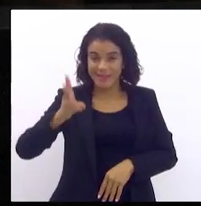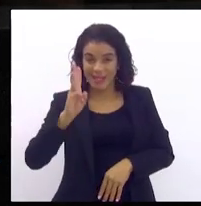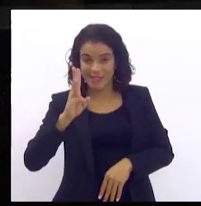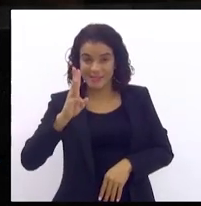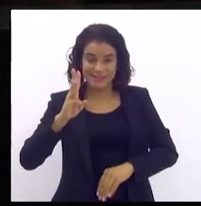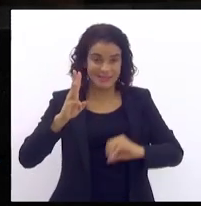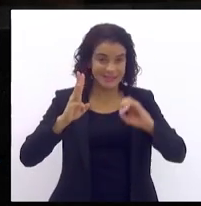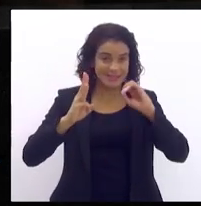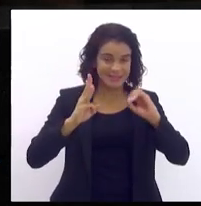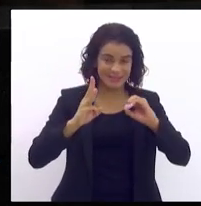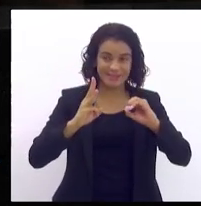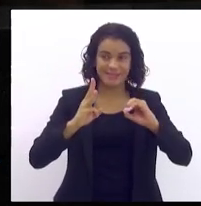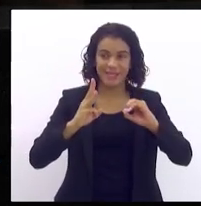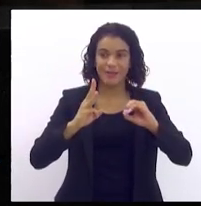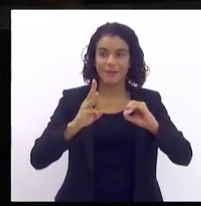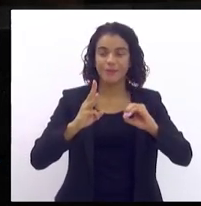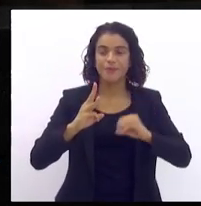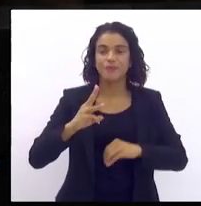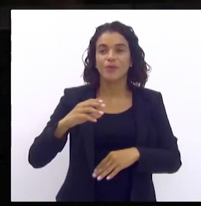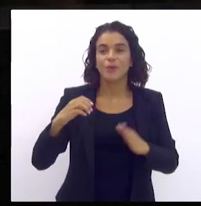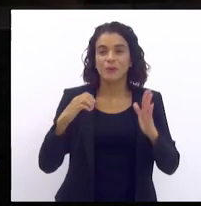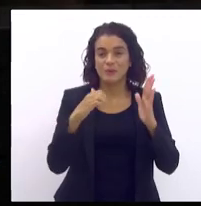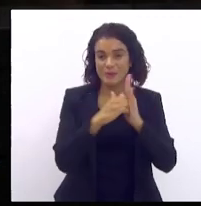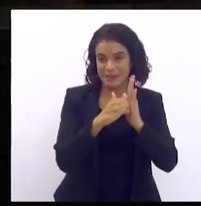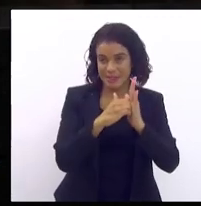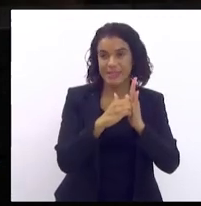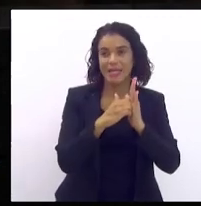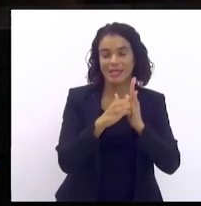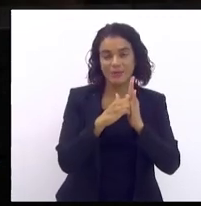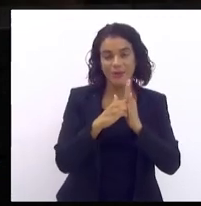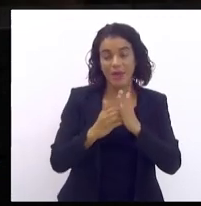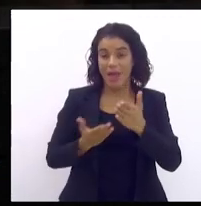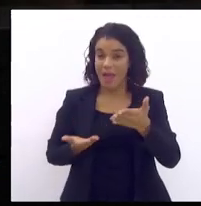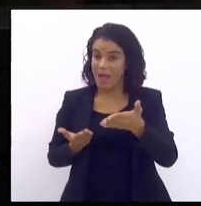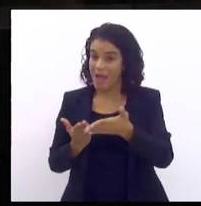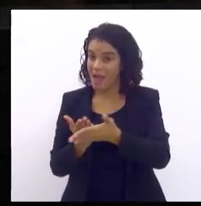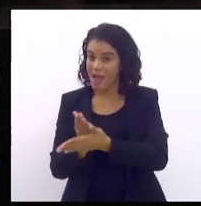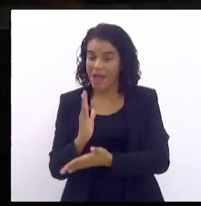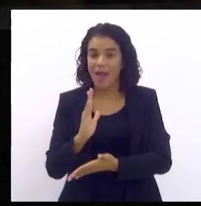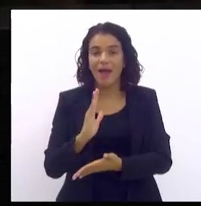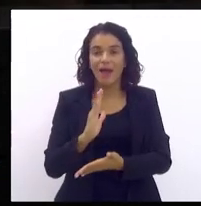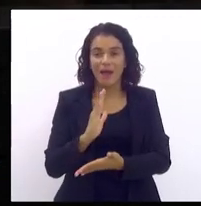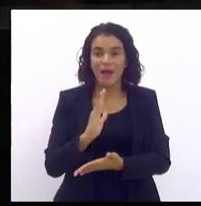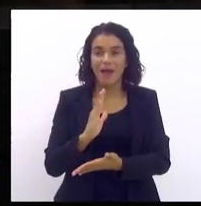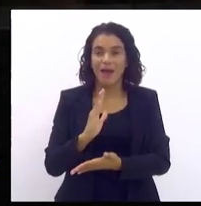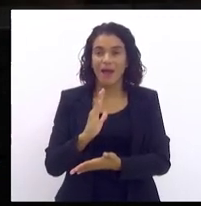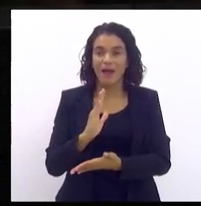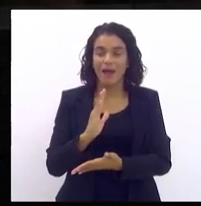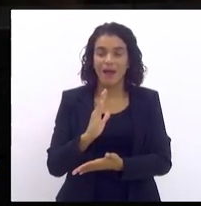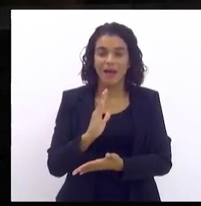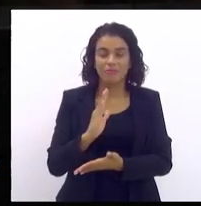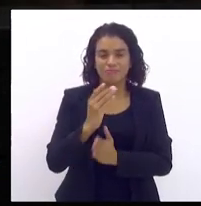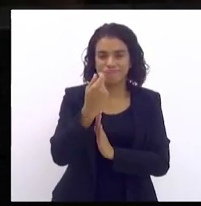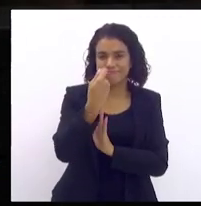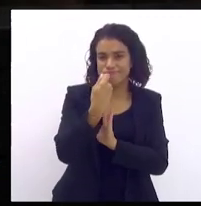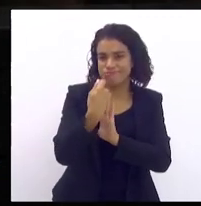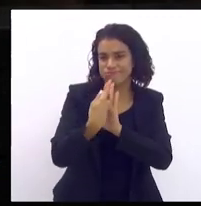3-0, o Senado Federal aprovou um